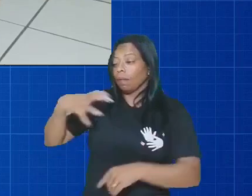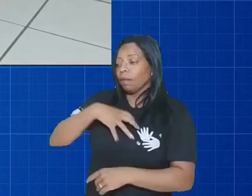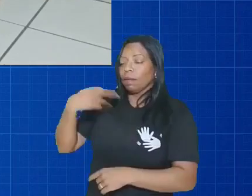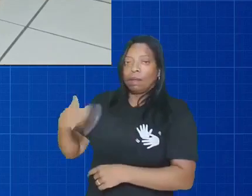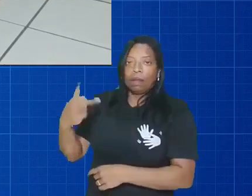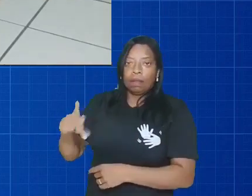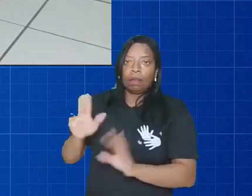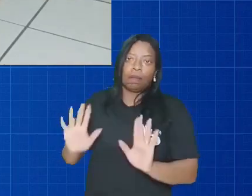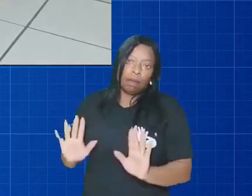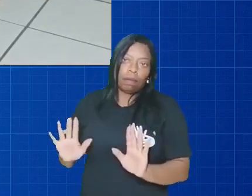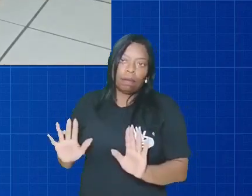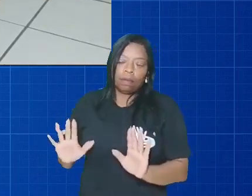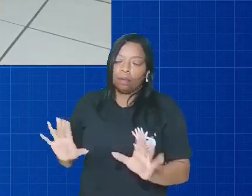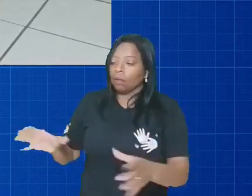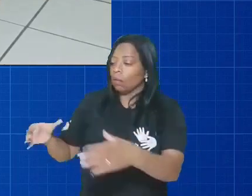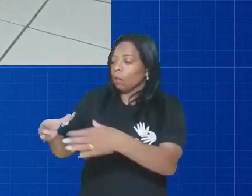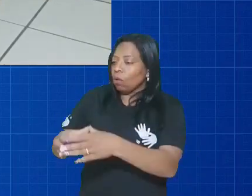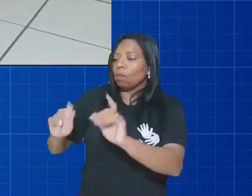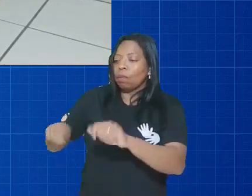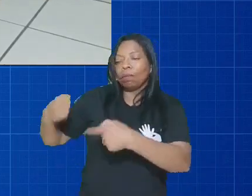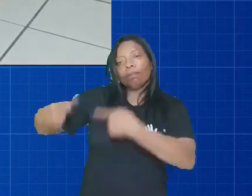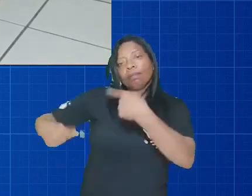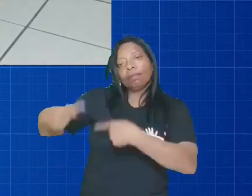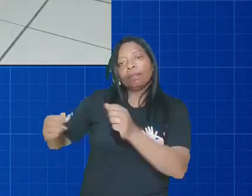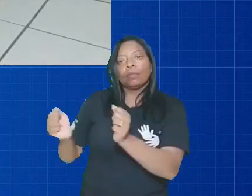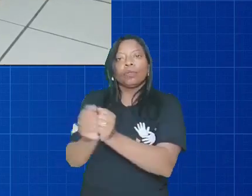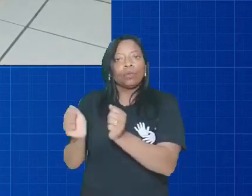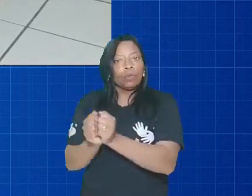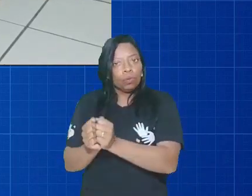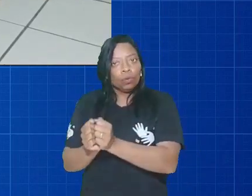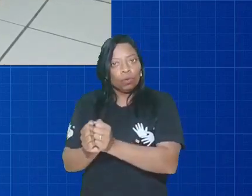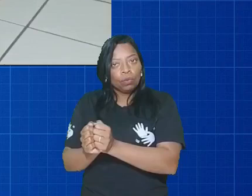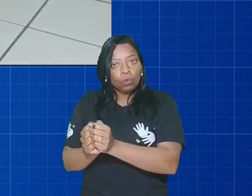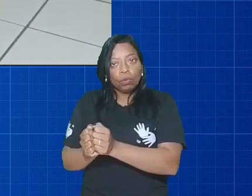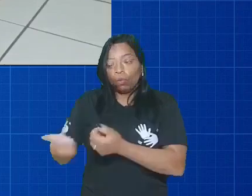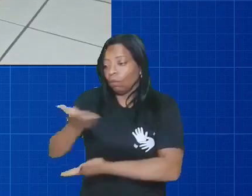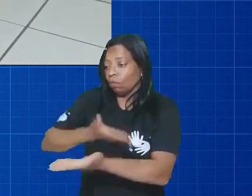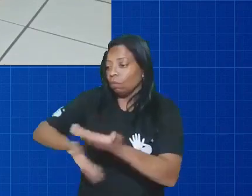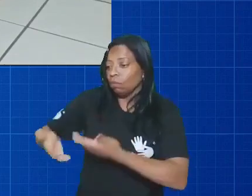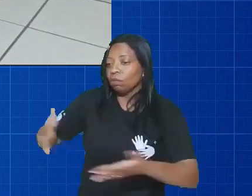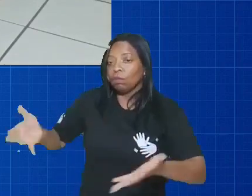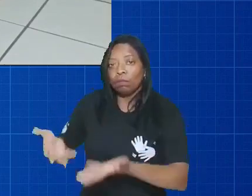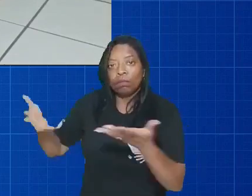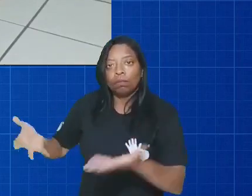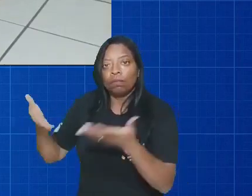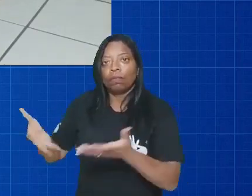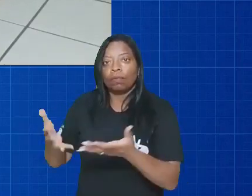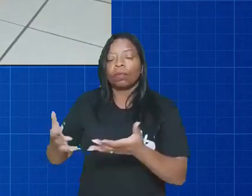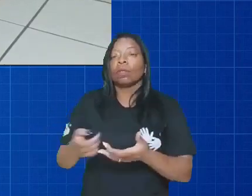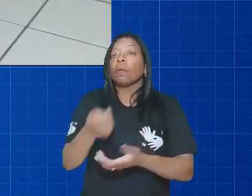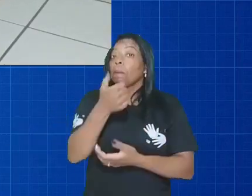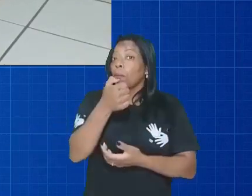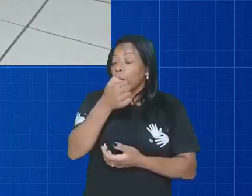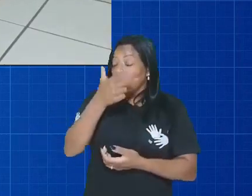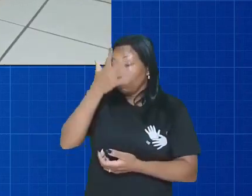partilham de uma mesma condição de saúde mental. Então, a gente vai estar acompanhando, é um número reduzido de pacientes por atendimento. O